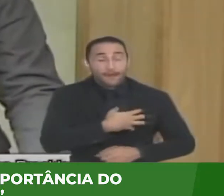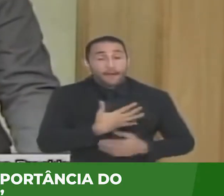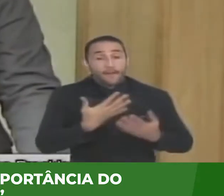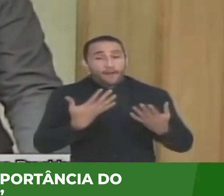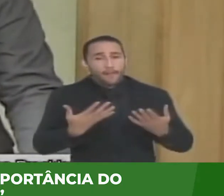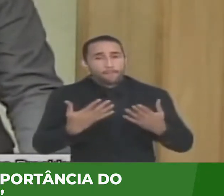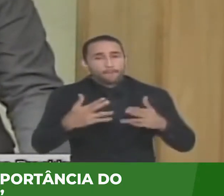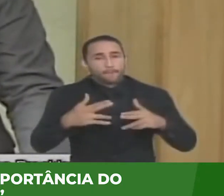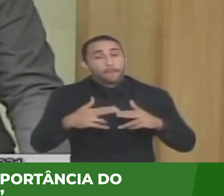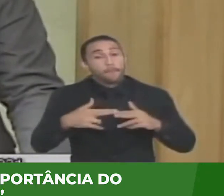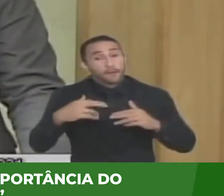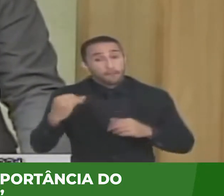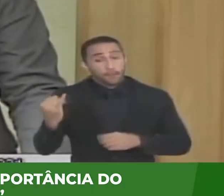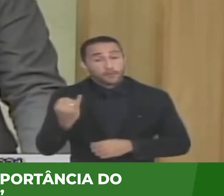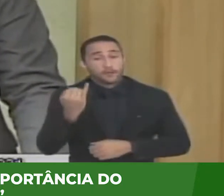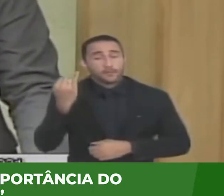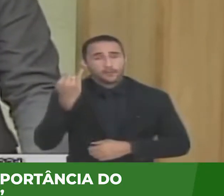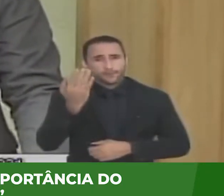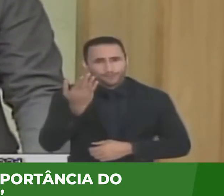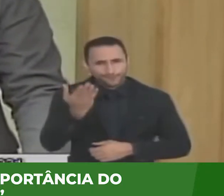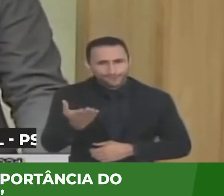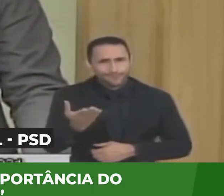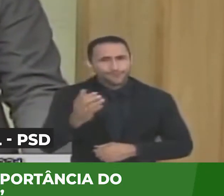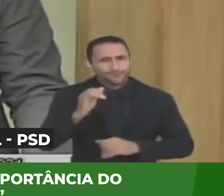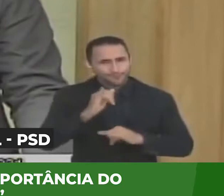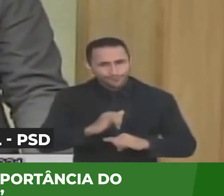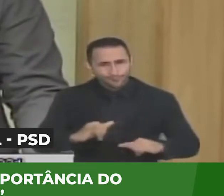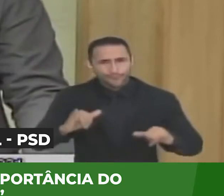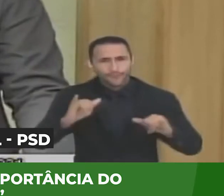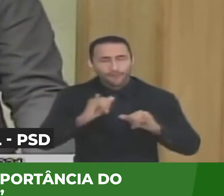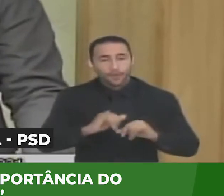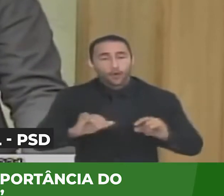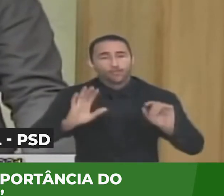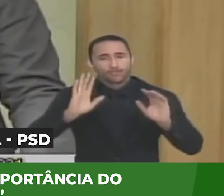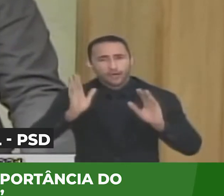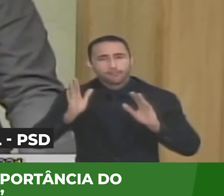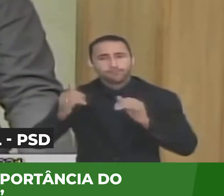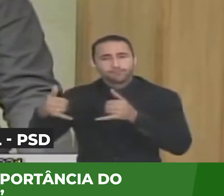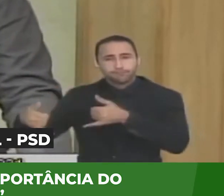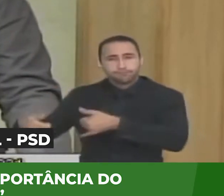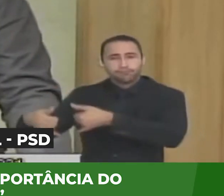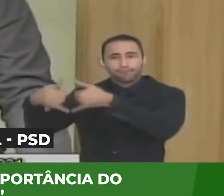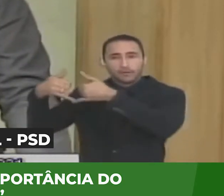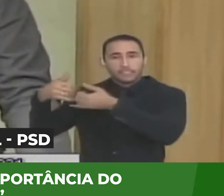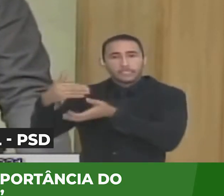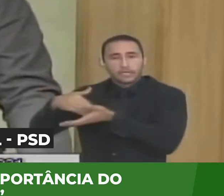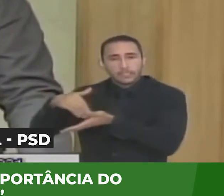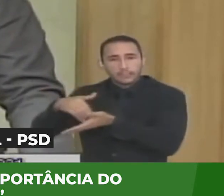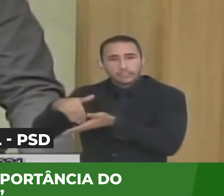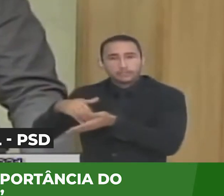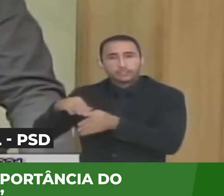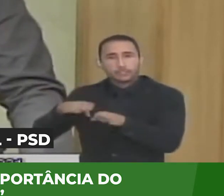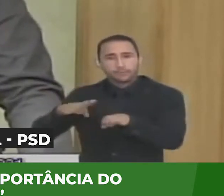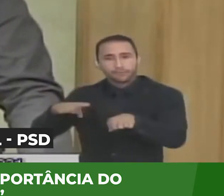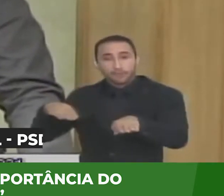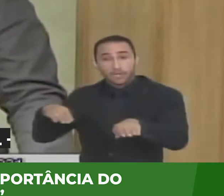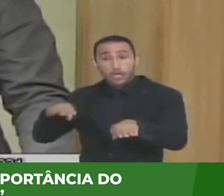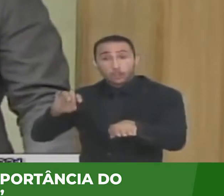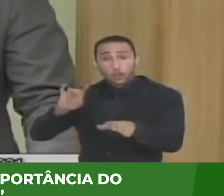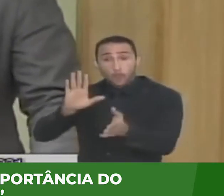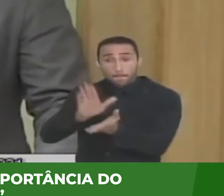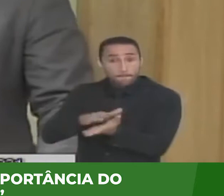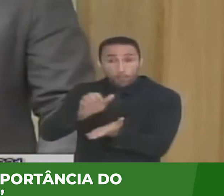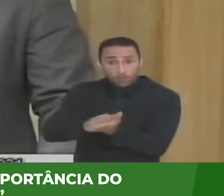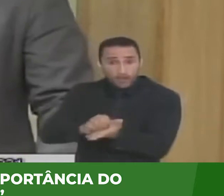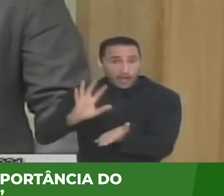trânsito importante Vereador Julião nós estamos falando com a secretaria de trânsito para fazer esse trabalho de conscientização porque não essa